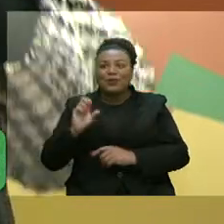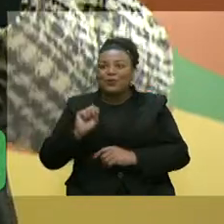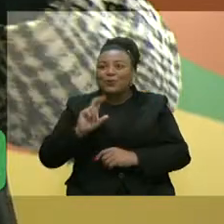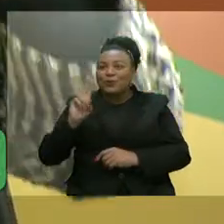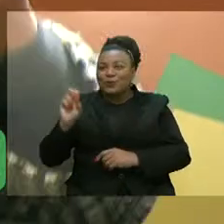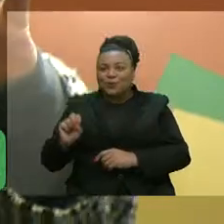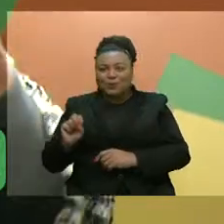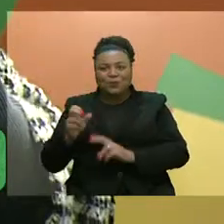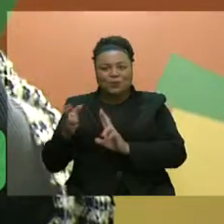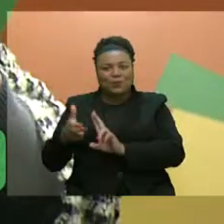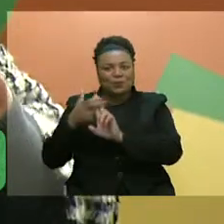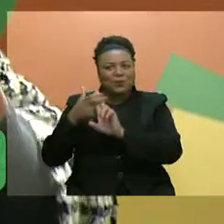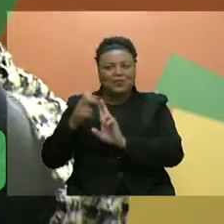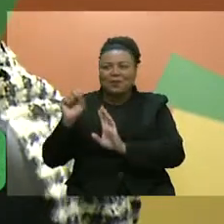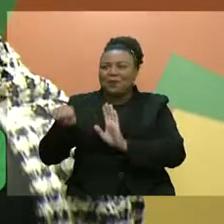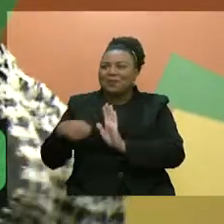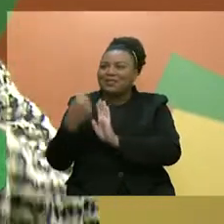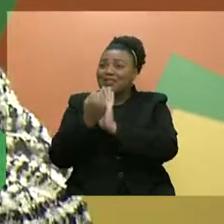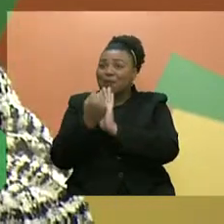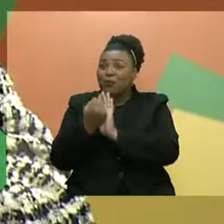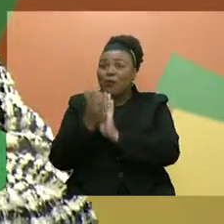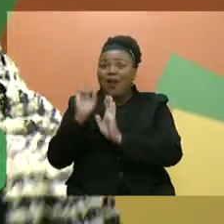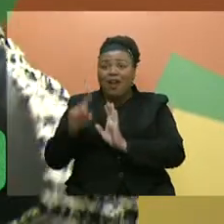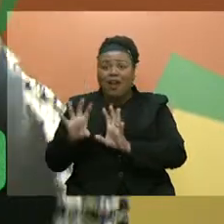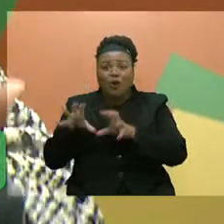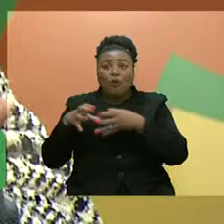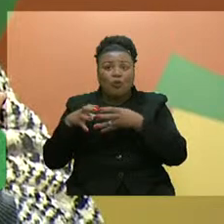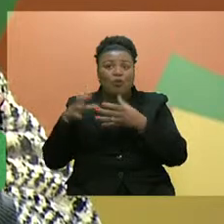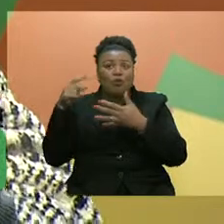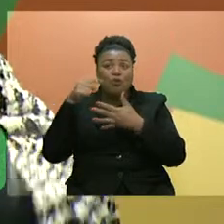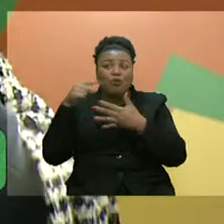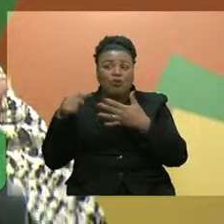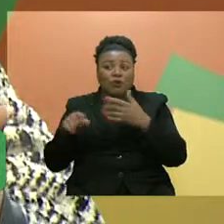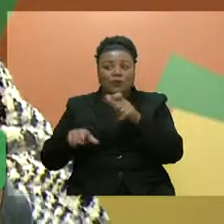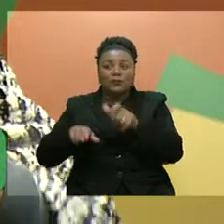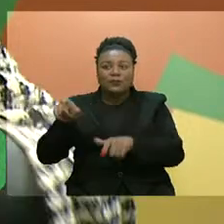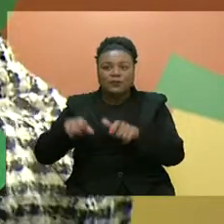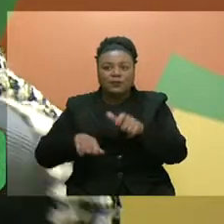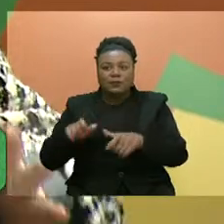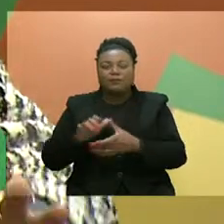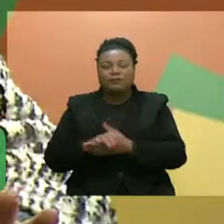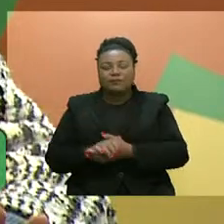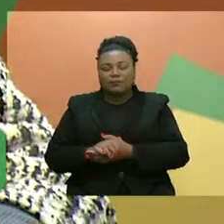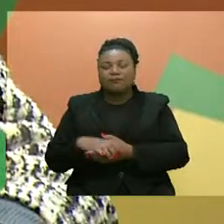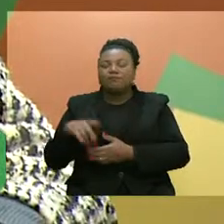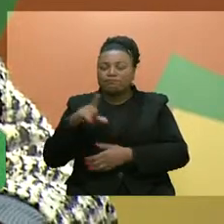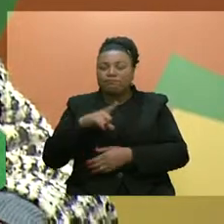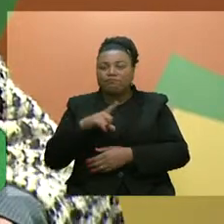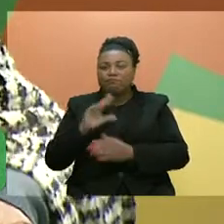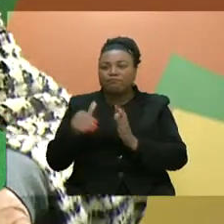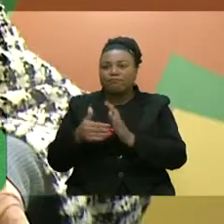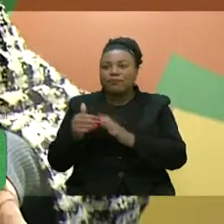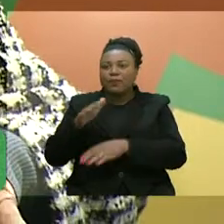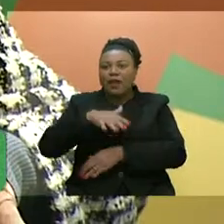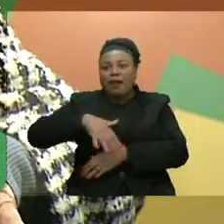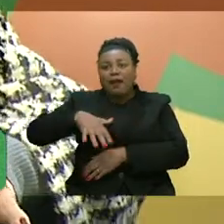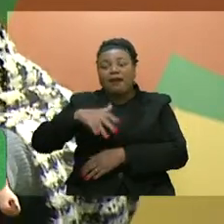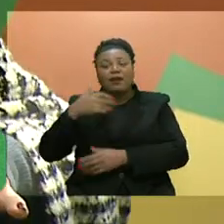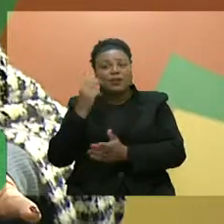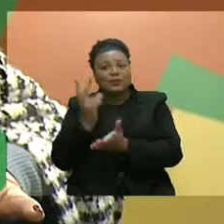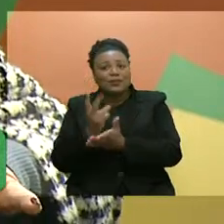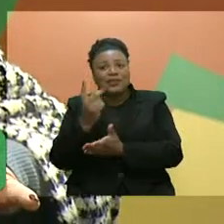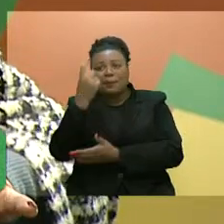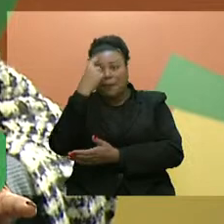não é um símbolo, ele é um conjunto de pessoas, de profissionais, de todas as áreas. E eu